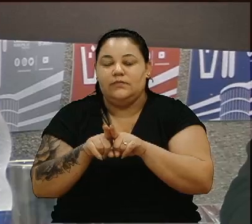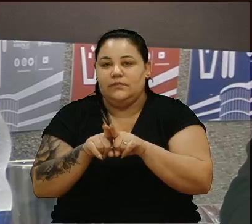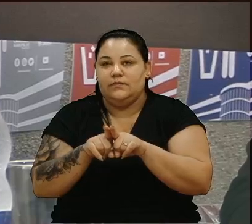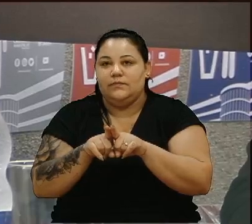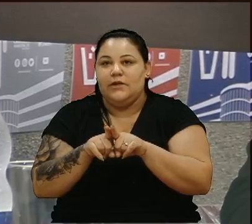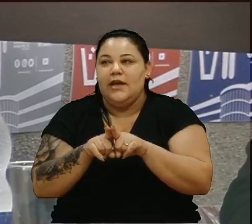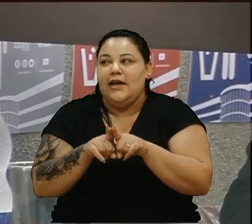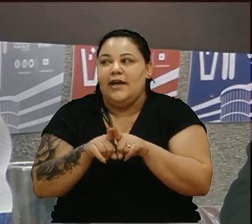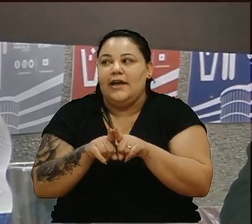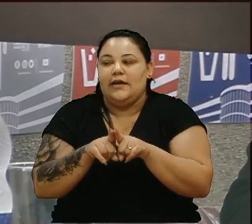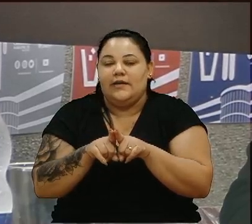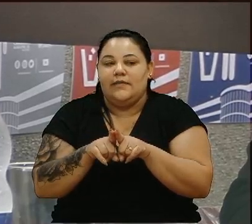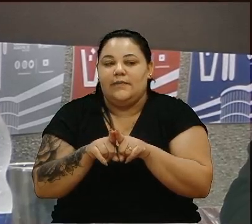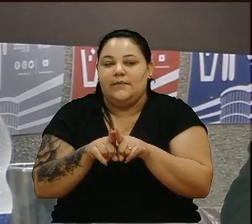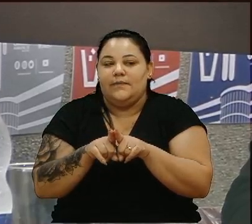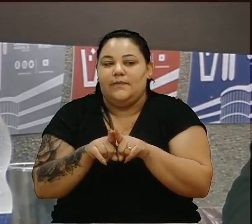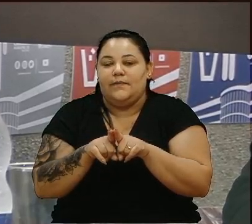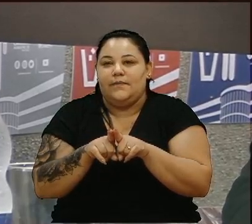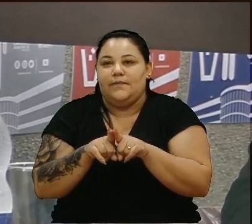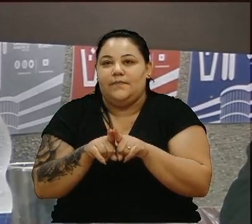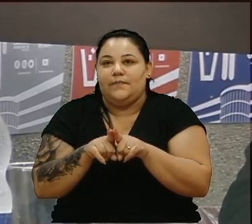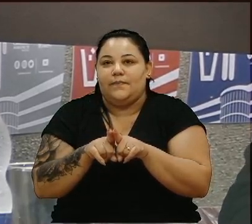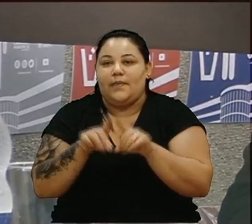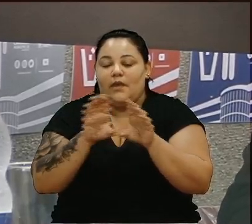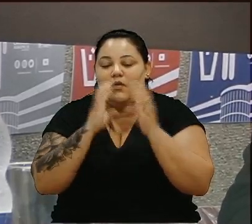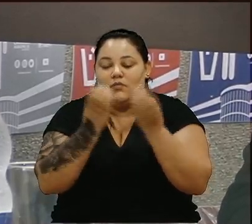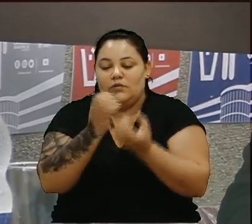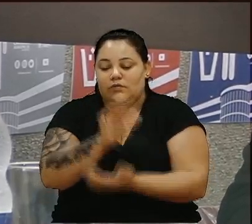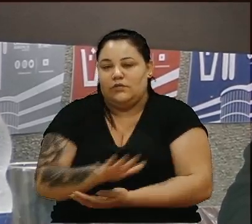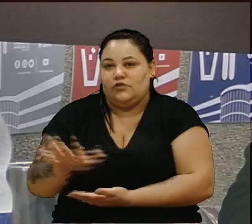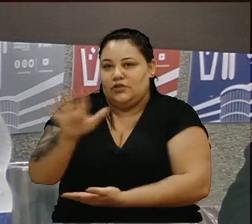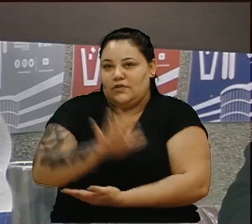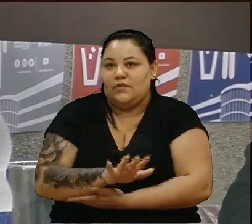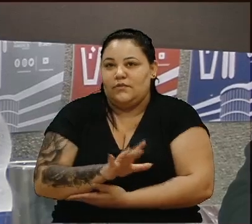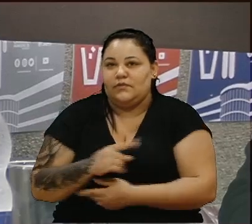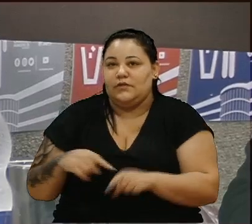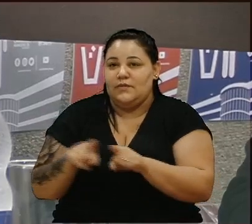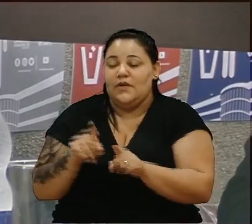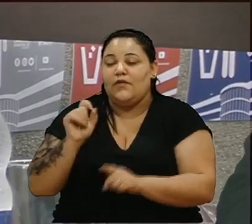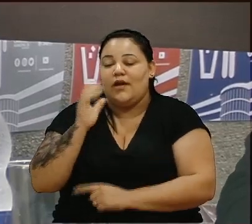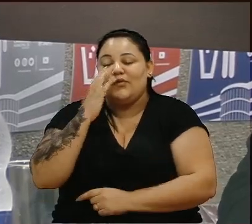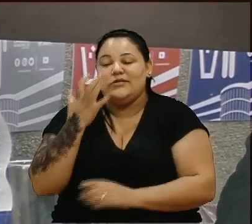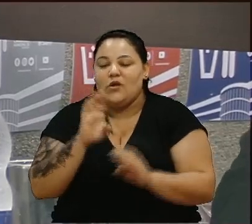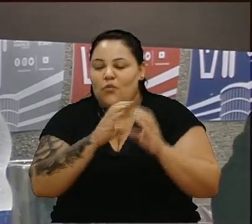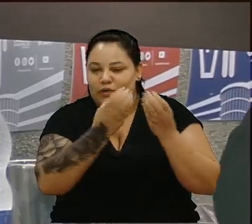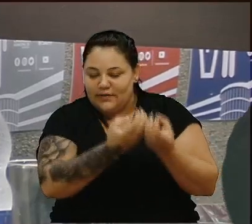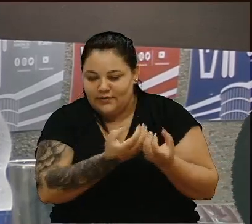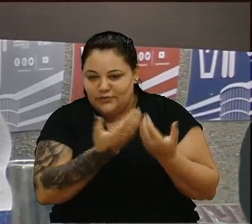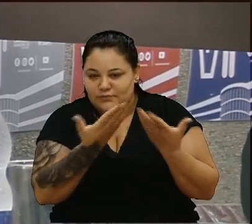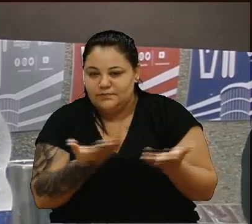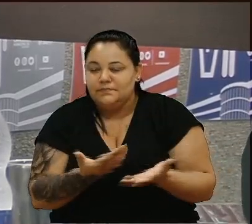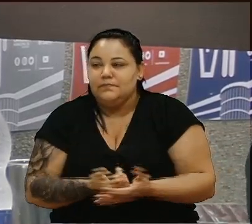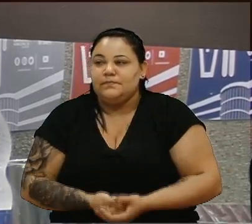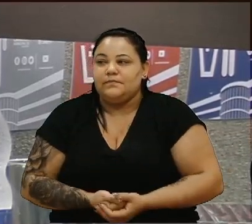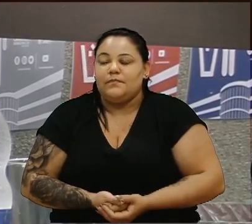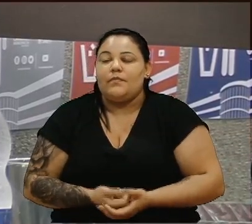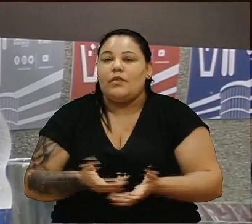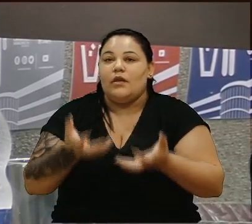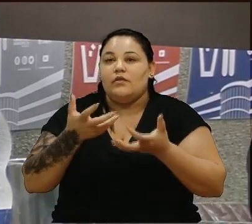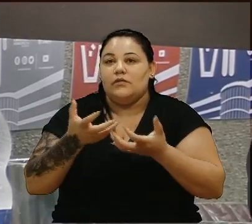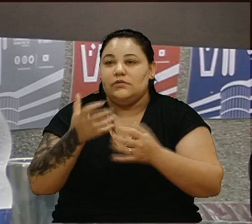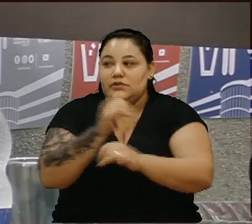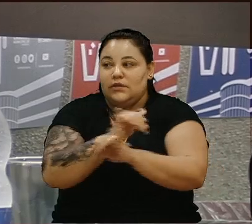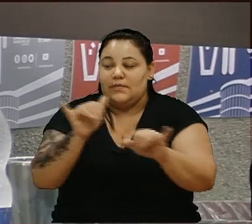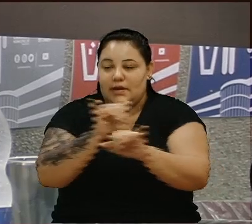não fossem elas estarem lá naquela comunidade carente, o que seria daquela comunidade? Então, aqui eu gostaria de